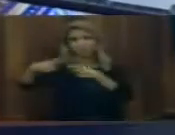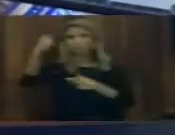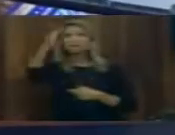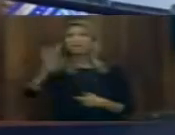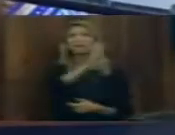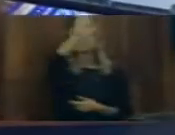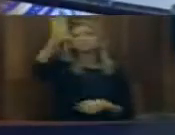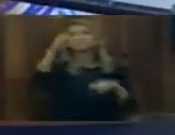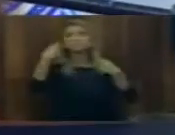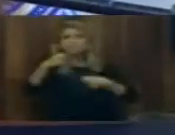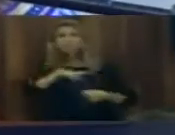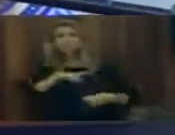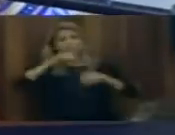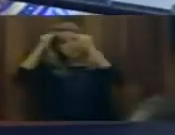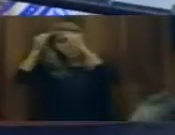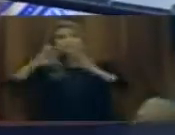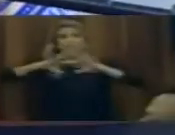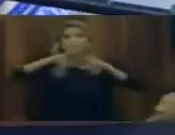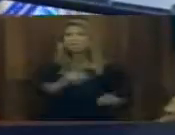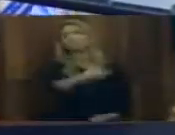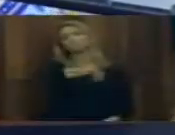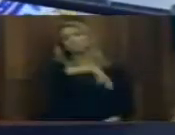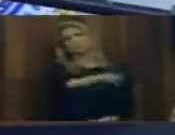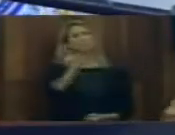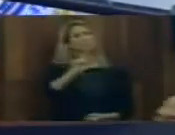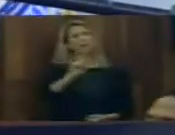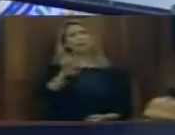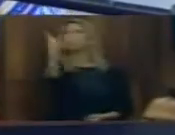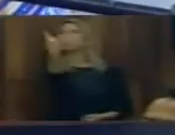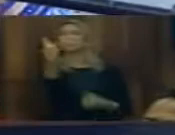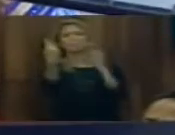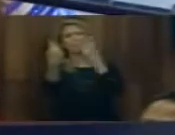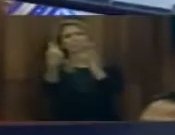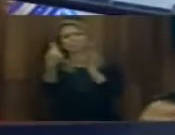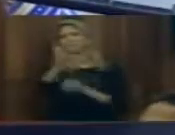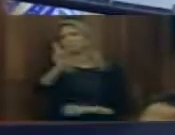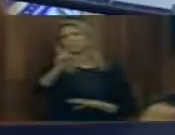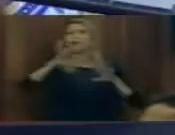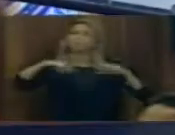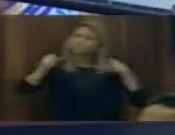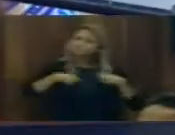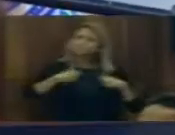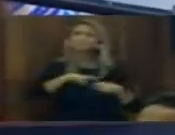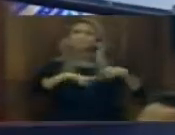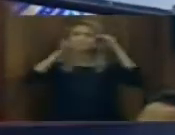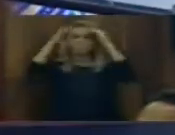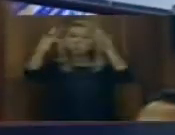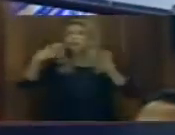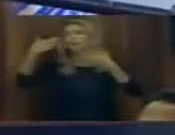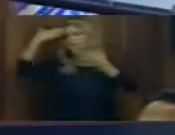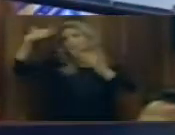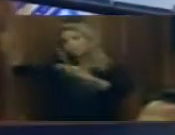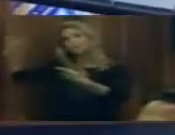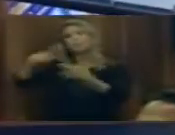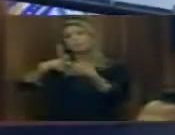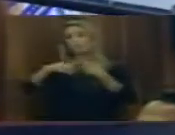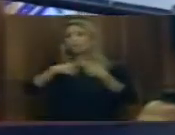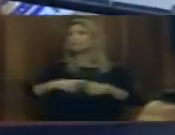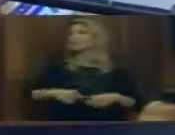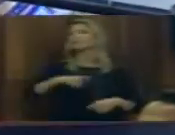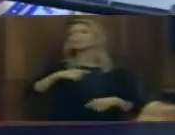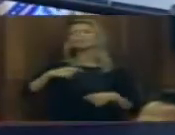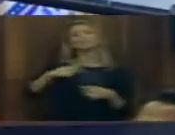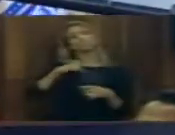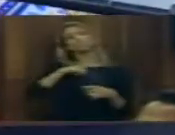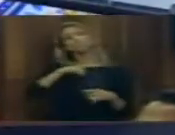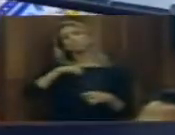todas as religiões, nenhuma em especial. Então, eu quero agradecer pela oportunidade, pelo reconhecimento dos senhores da Câmara e